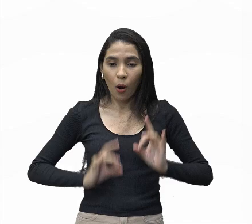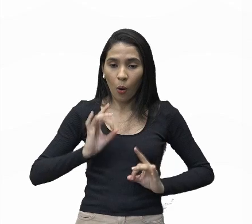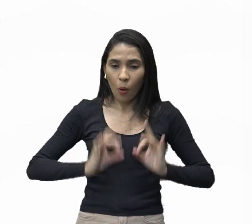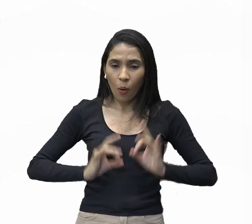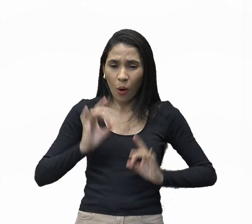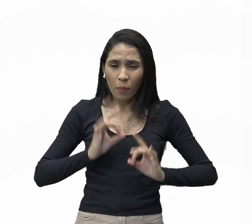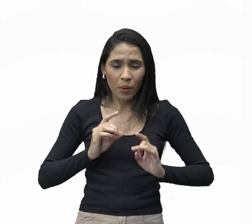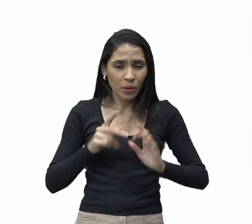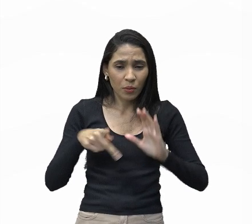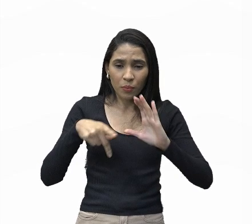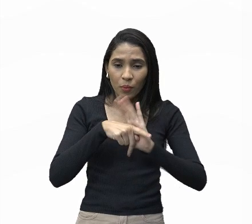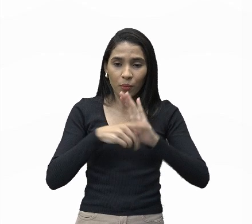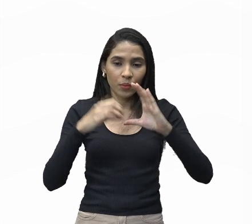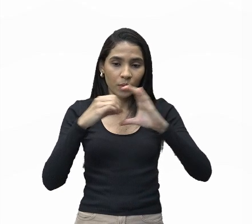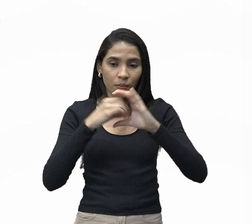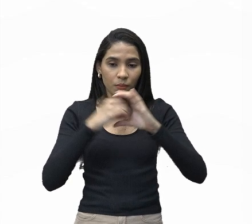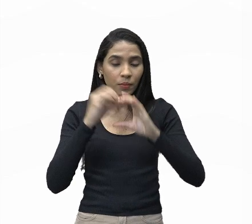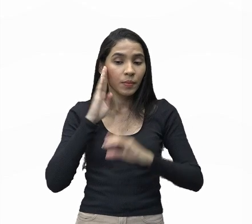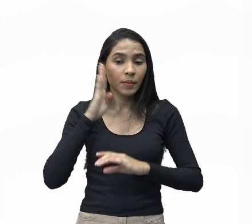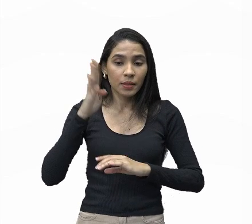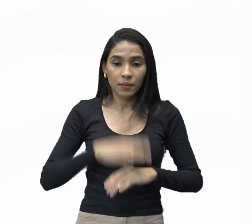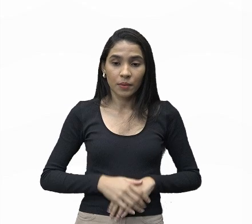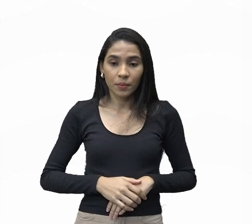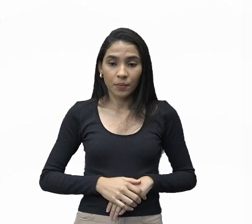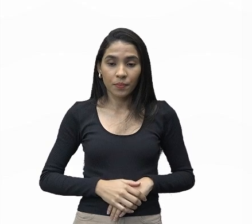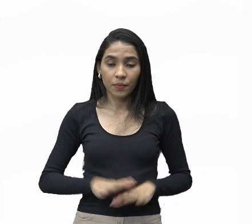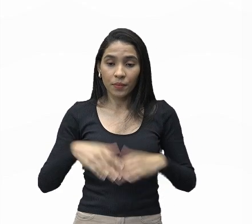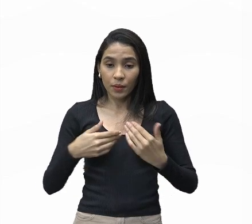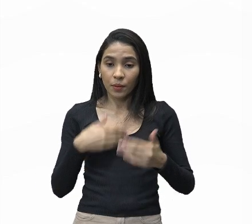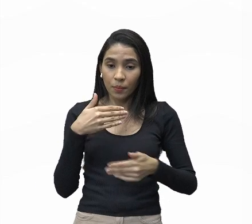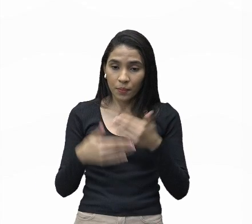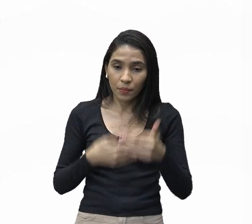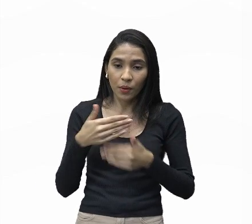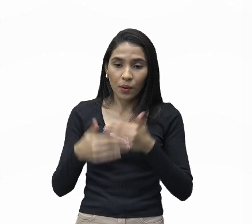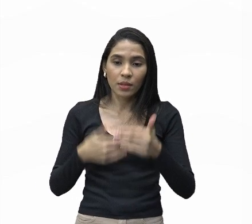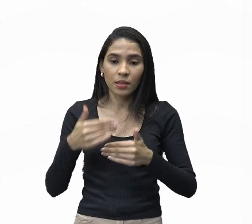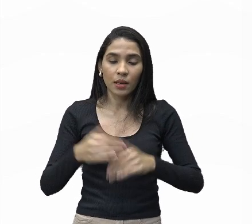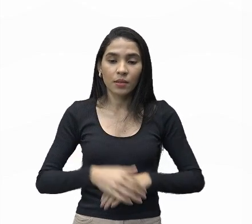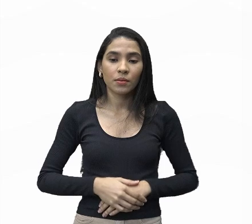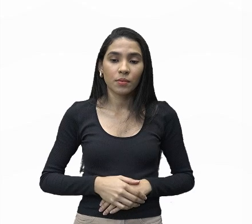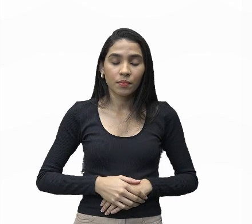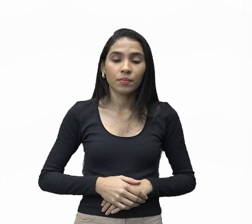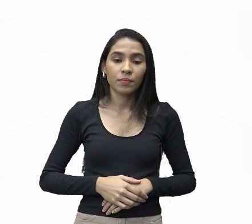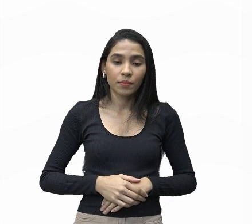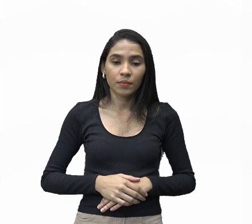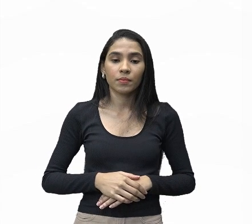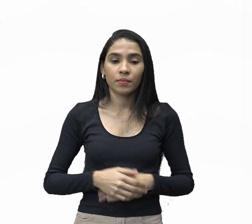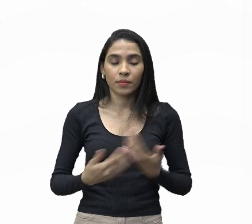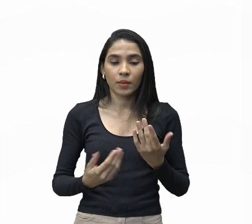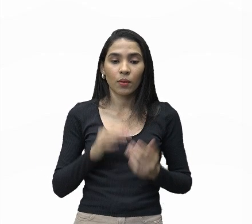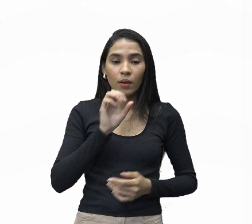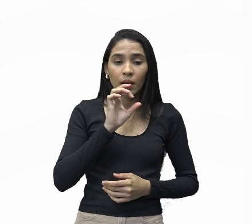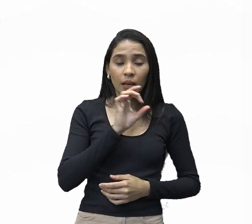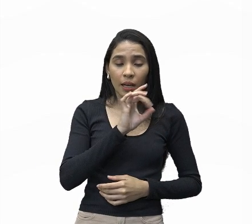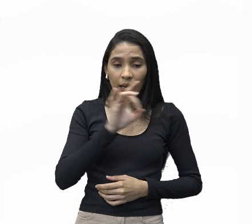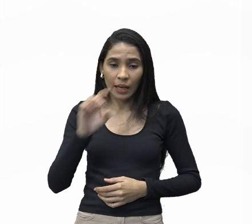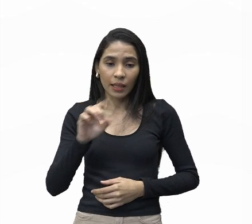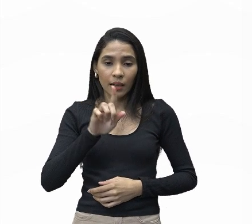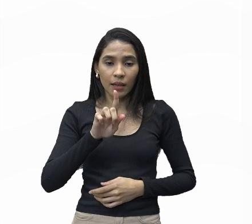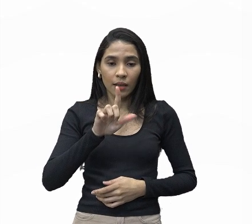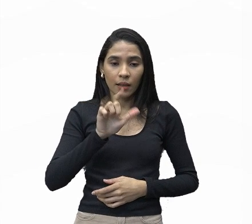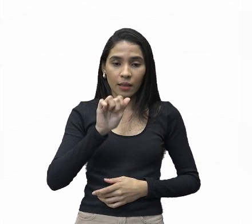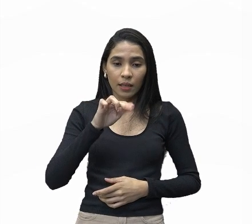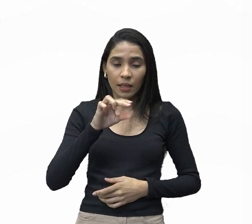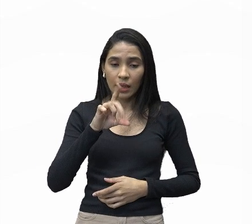específico, numa célula específica, né? Então, nesse processo, cada glândula vai produzir hormônios